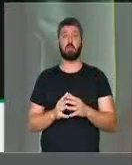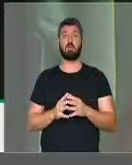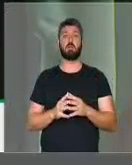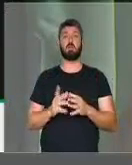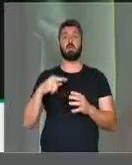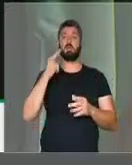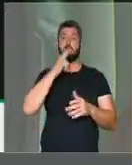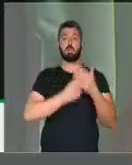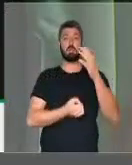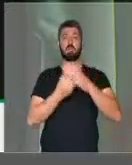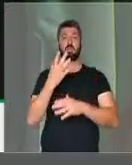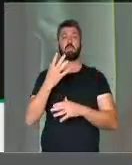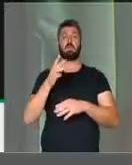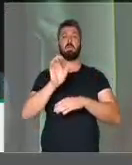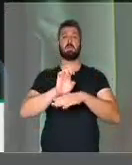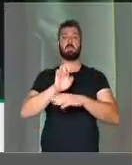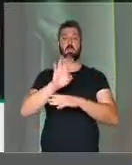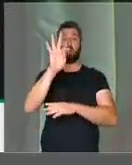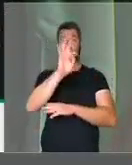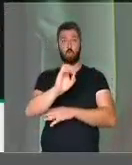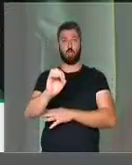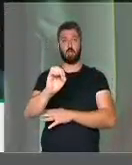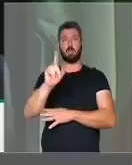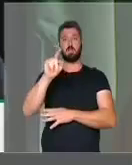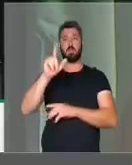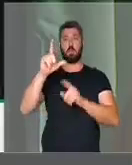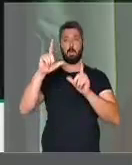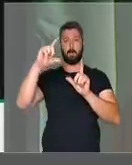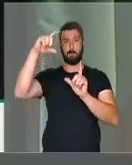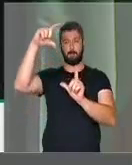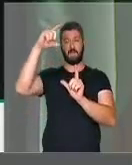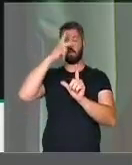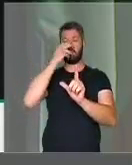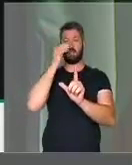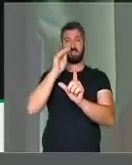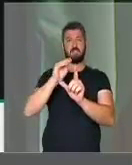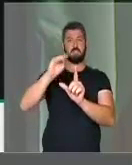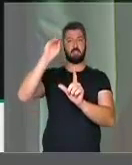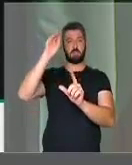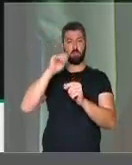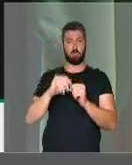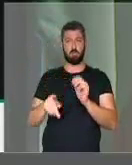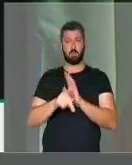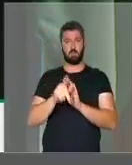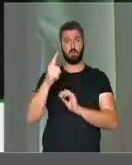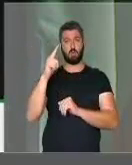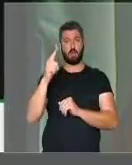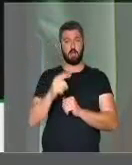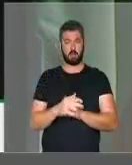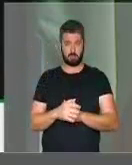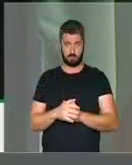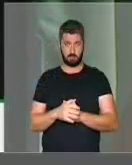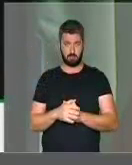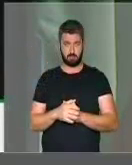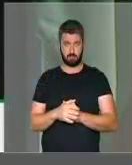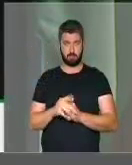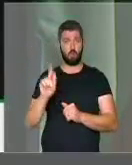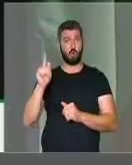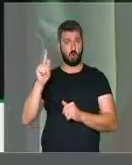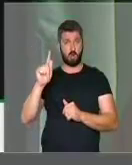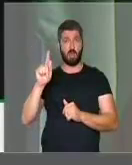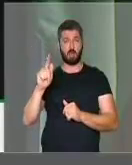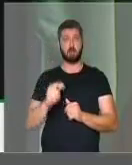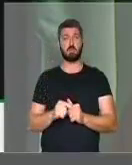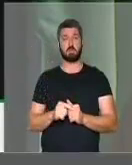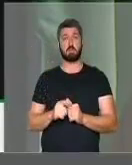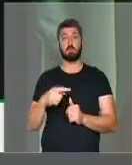conseguiu criar o estado de Tocantins, que era um pedaço esquecido de Goiás.